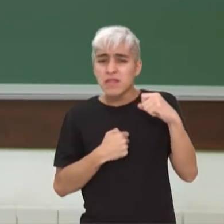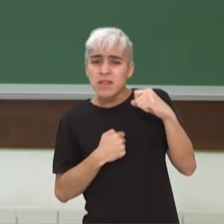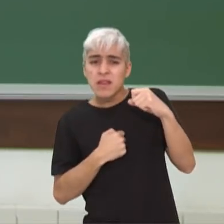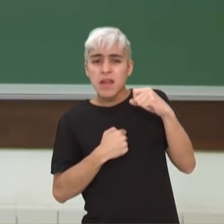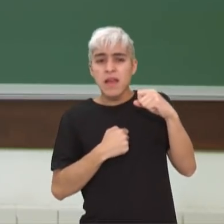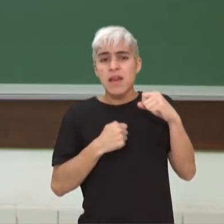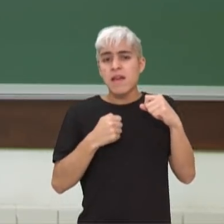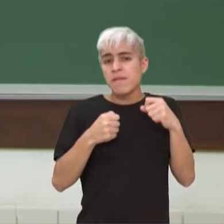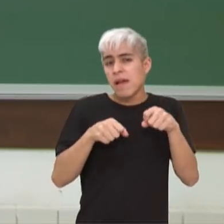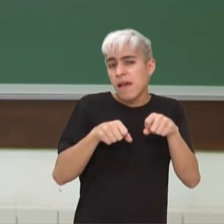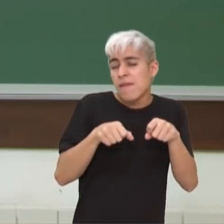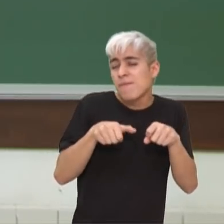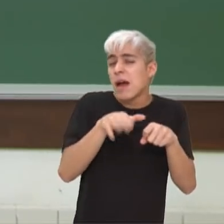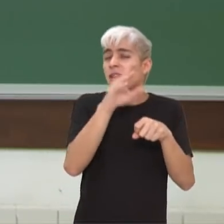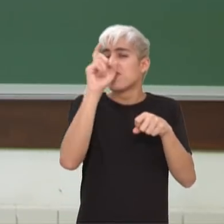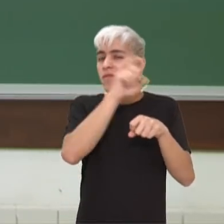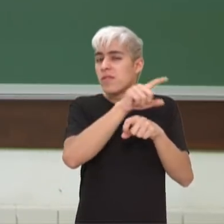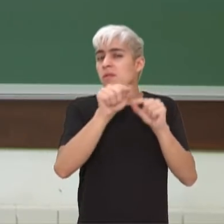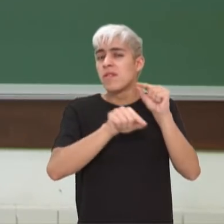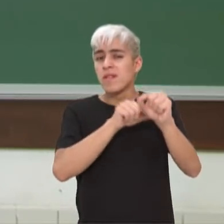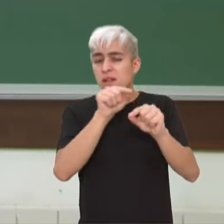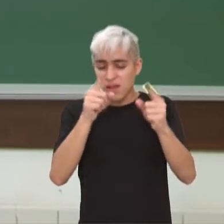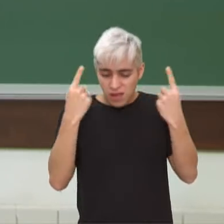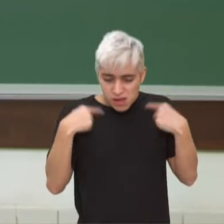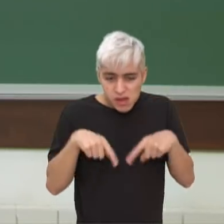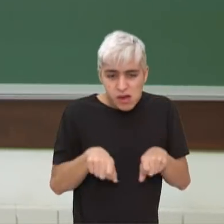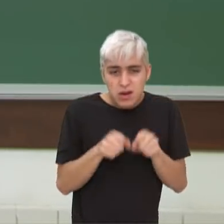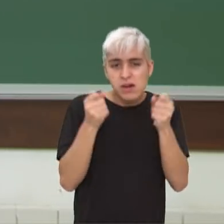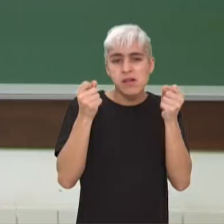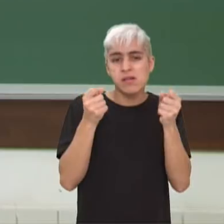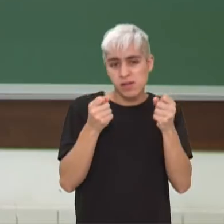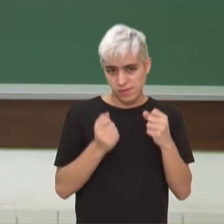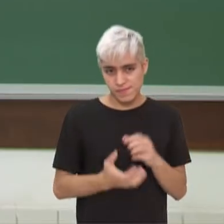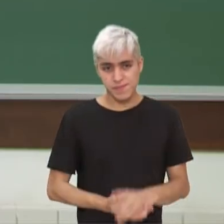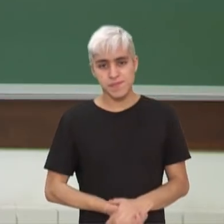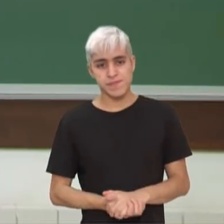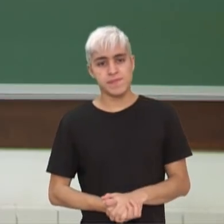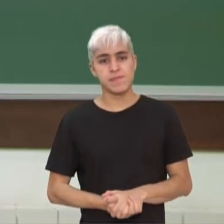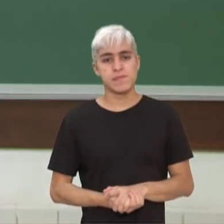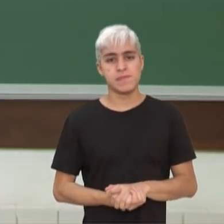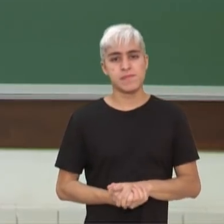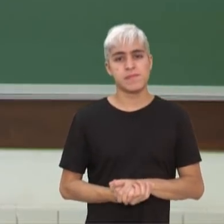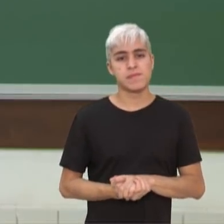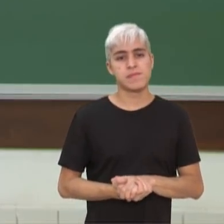vai ser mais difícil você sofrer ali algum tipo de fratura, certo?